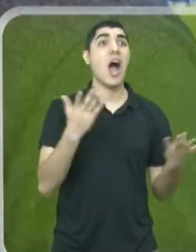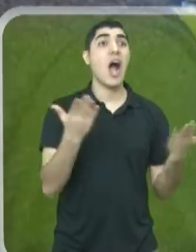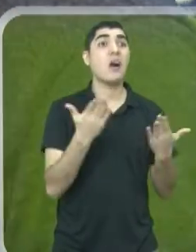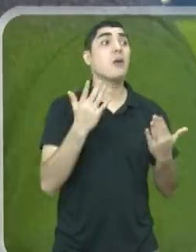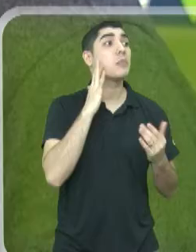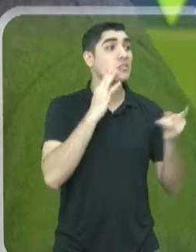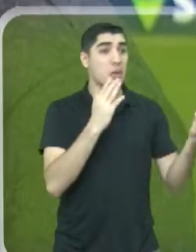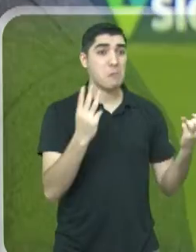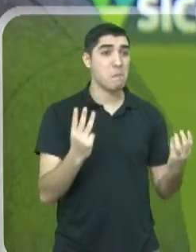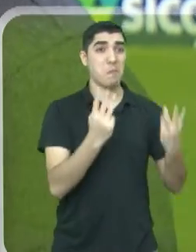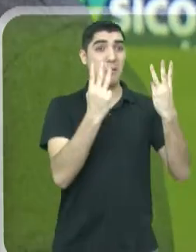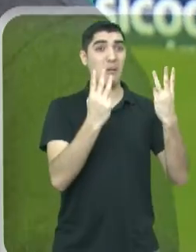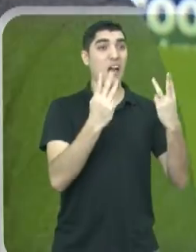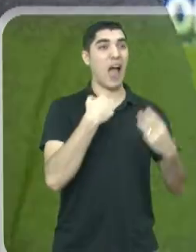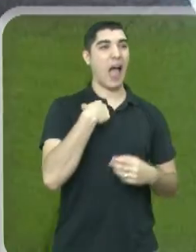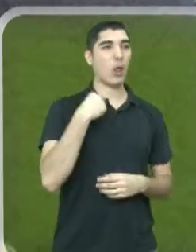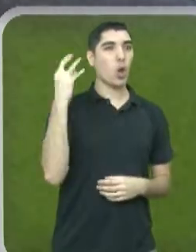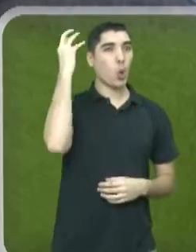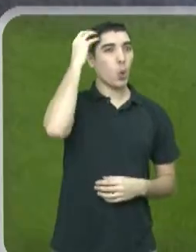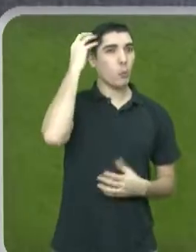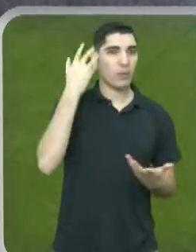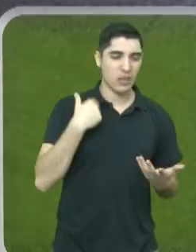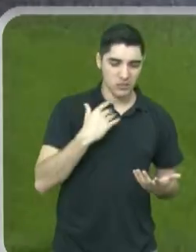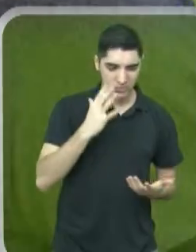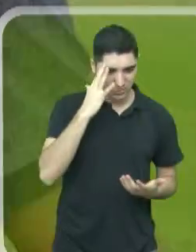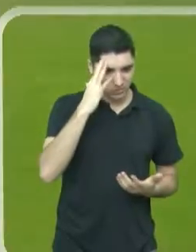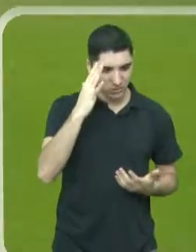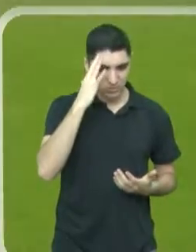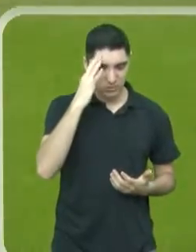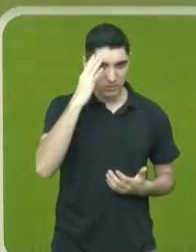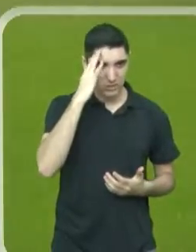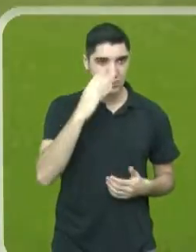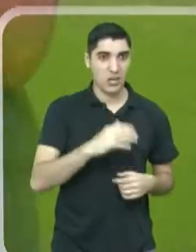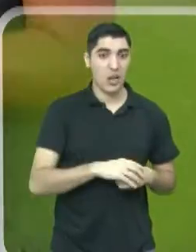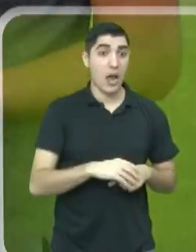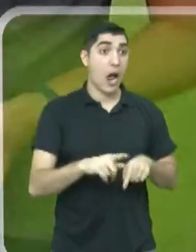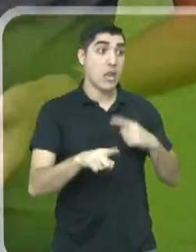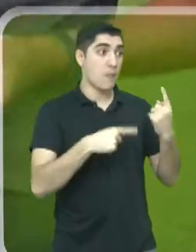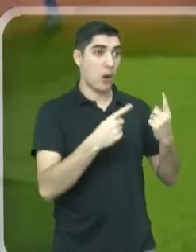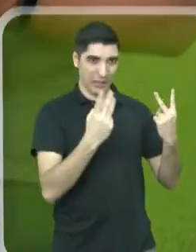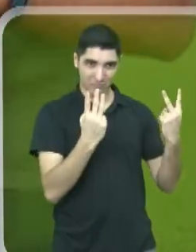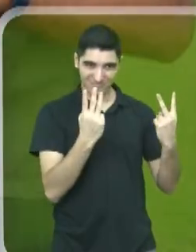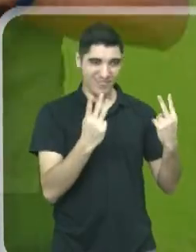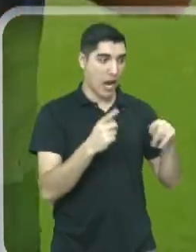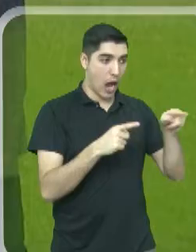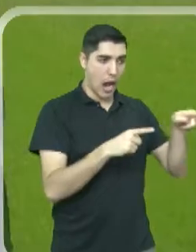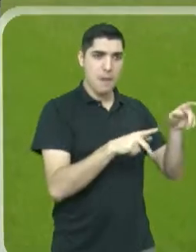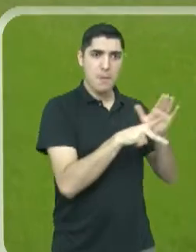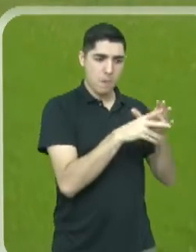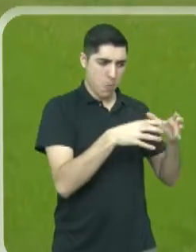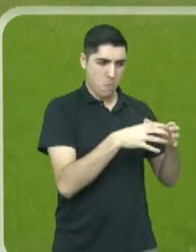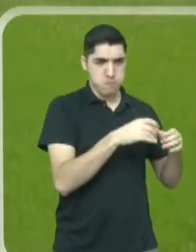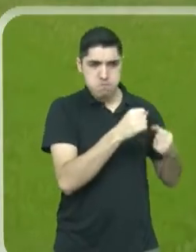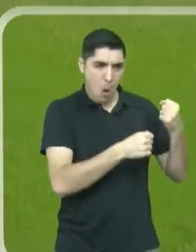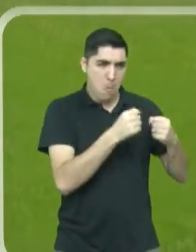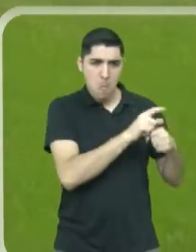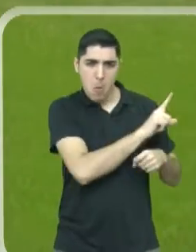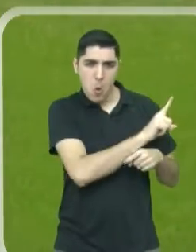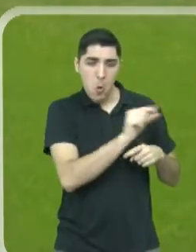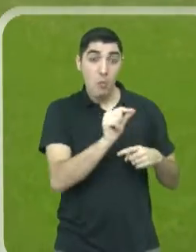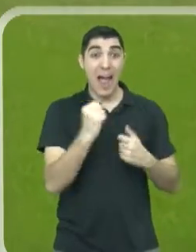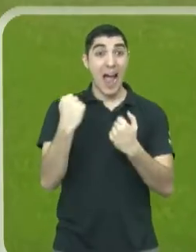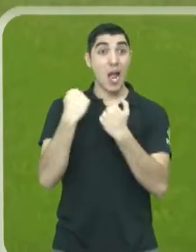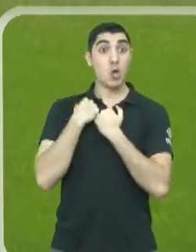e esse cara ainda vai botar a culpa em mim. E aí o time do São Bento corre, pega a bola e o Yamada sai do gol